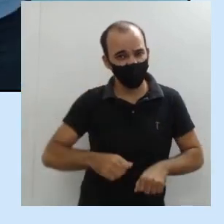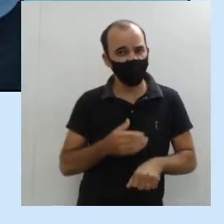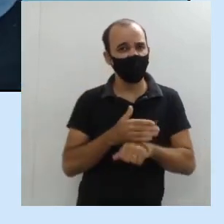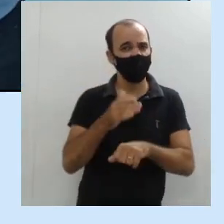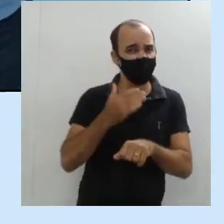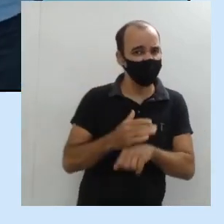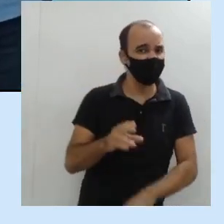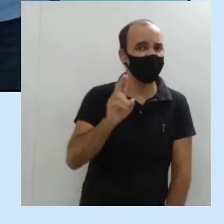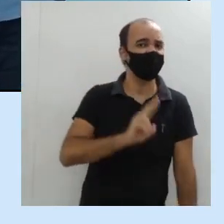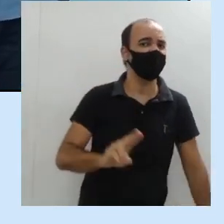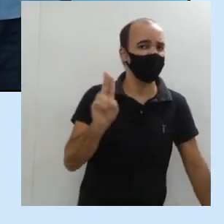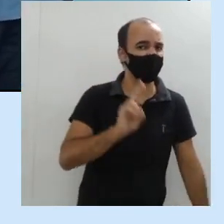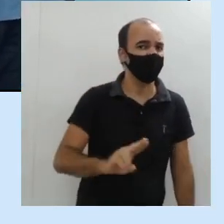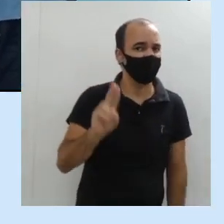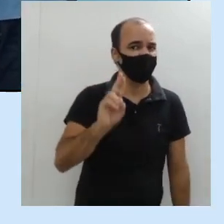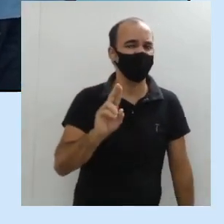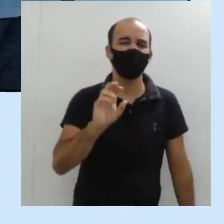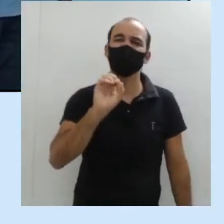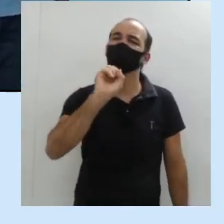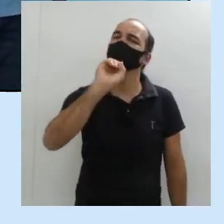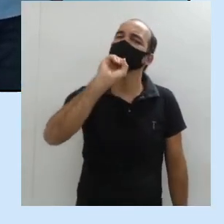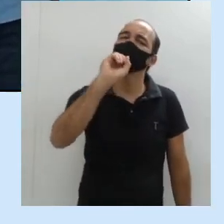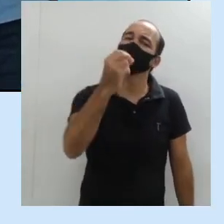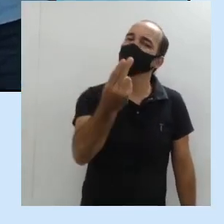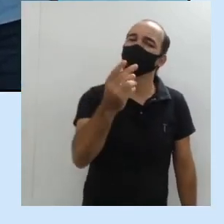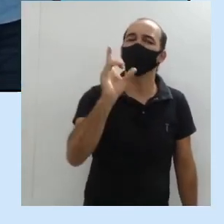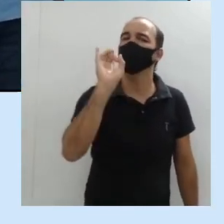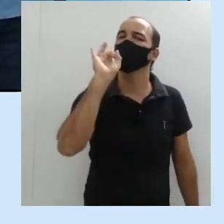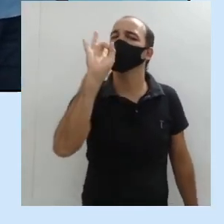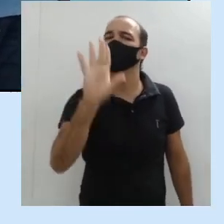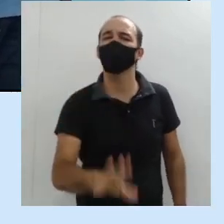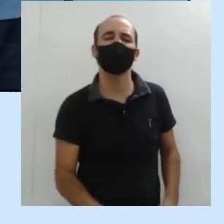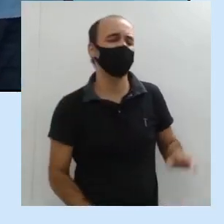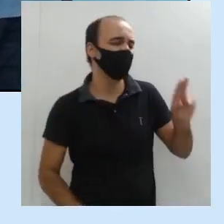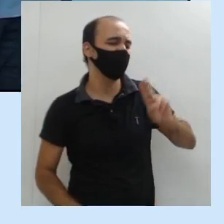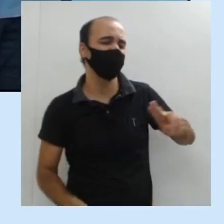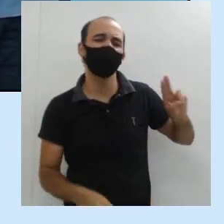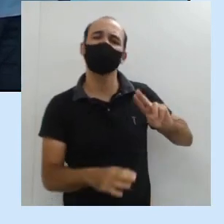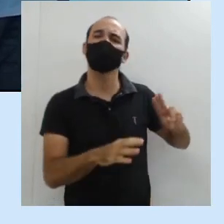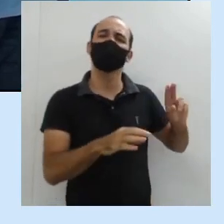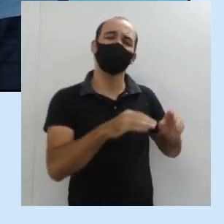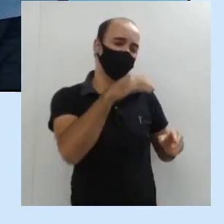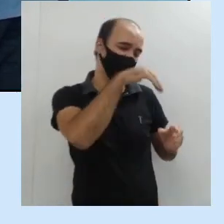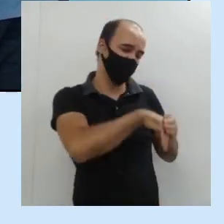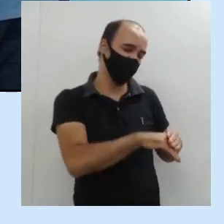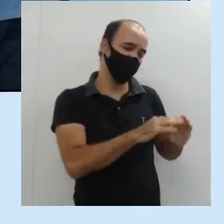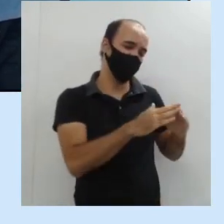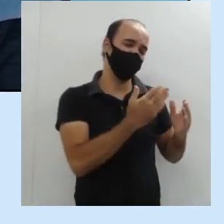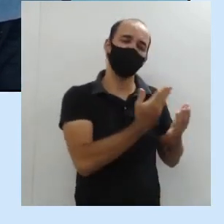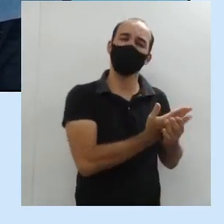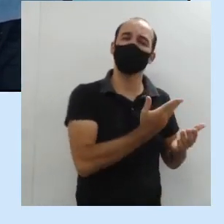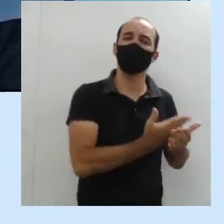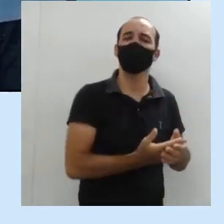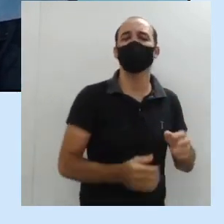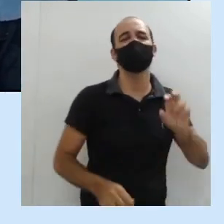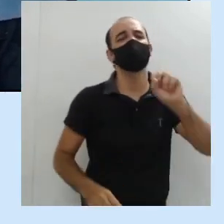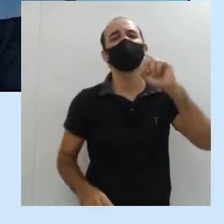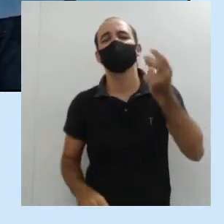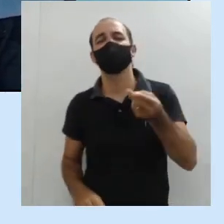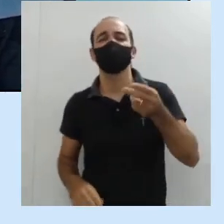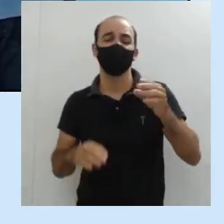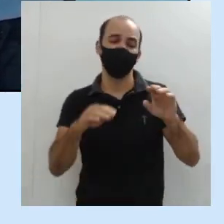no contexto da minha escola, da disciplina, do ponto de vista acadêmico? De forma